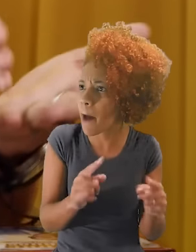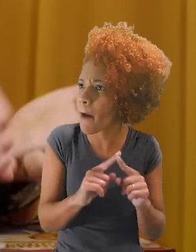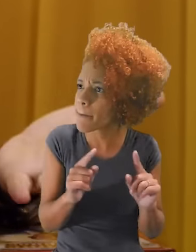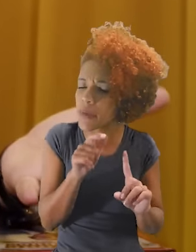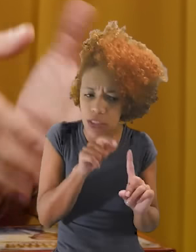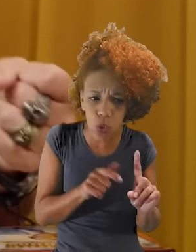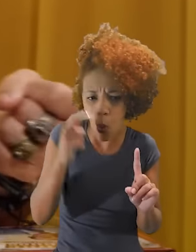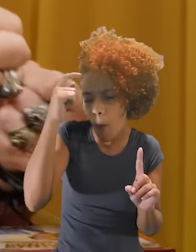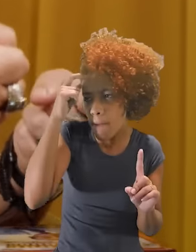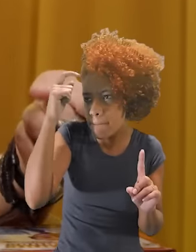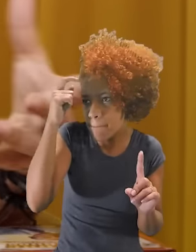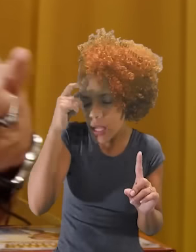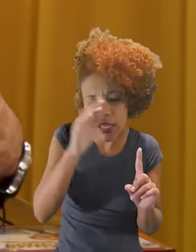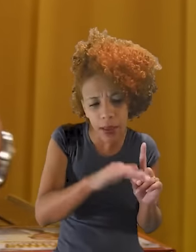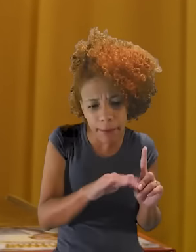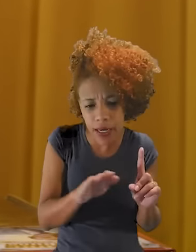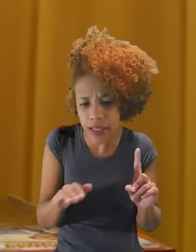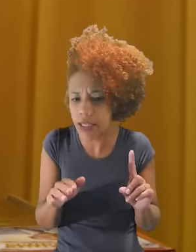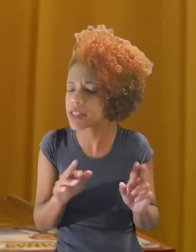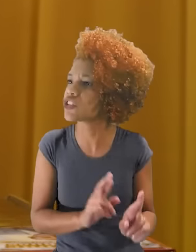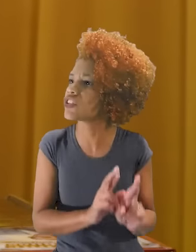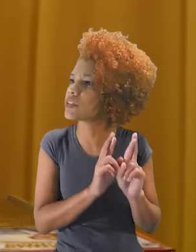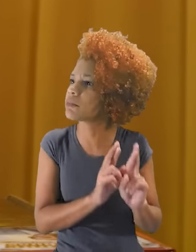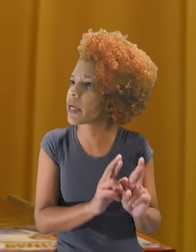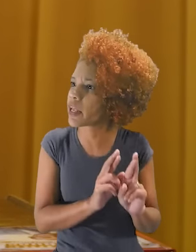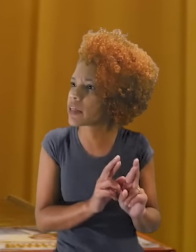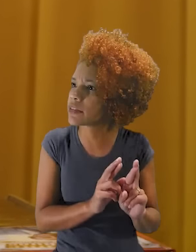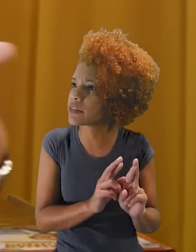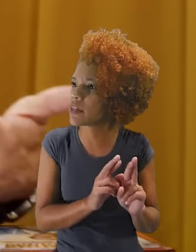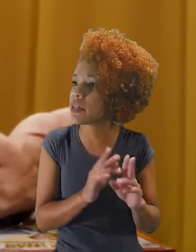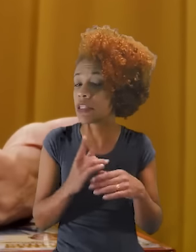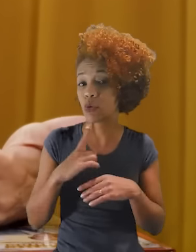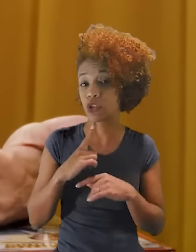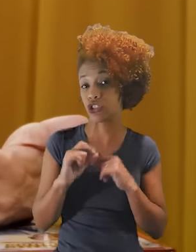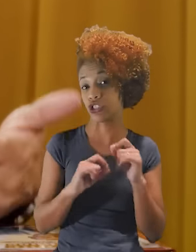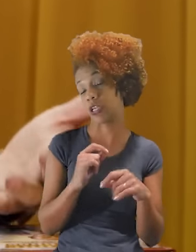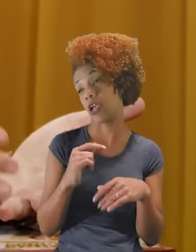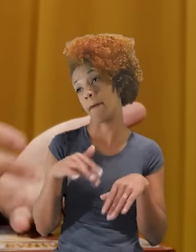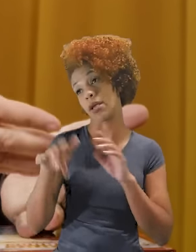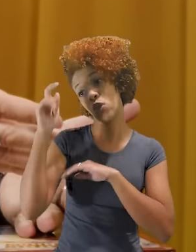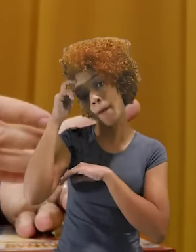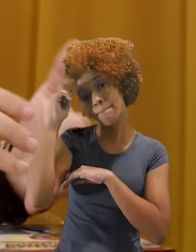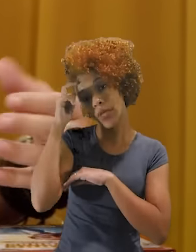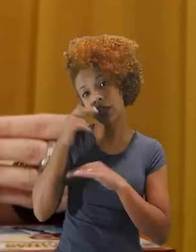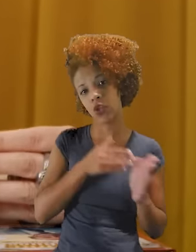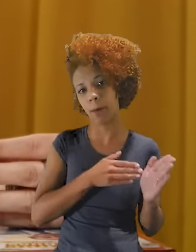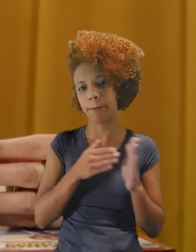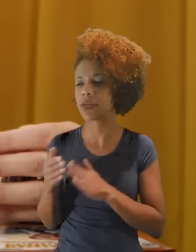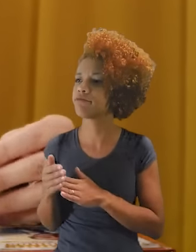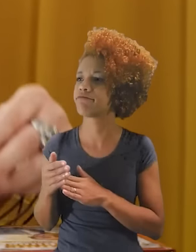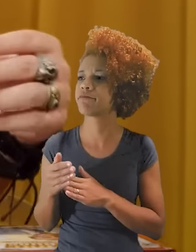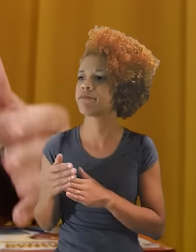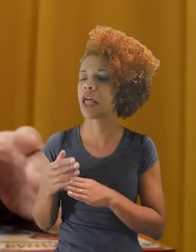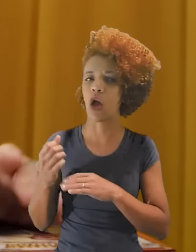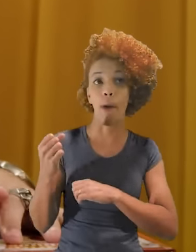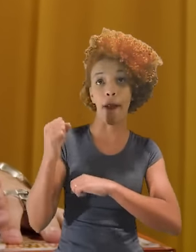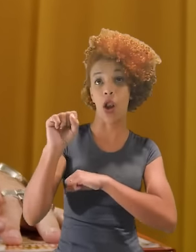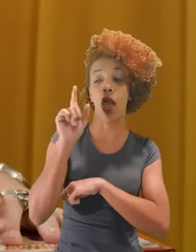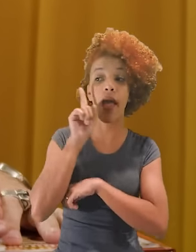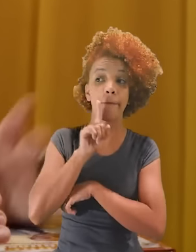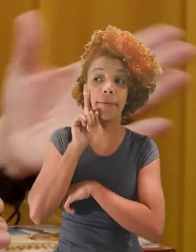ali, e o cara tava com o Mickey ali pra criança, que era uma coisa de esperança, entendeu? Então, assim, tinha muito disso. Tanto que o Mickey era, durante anos, cara, foi tipo o